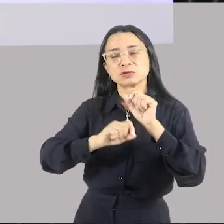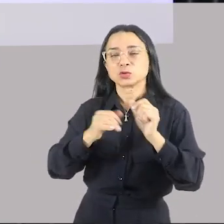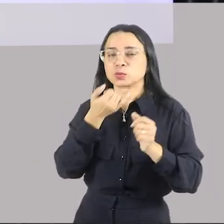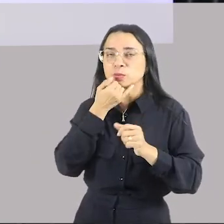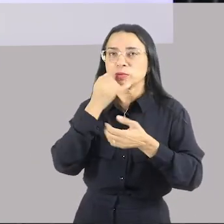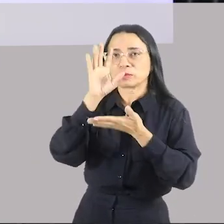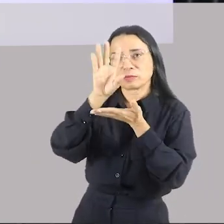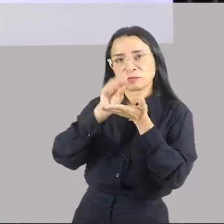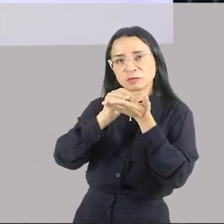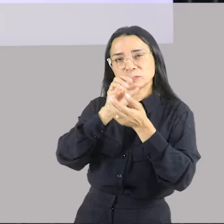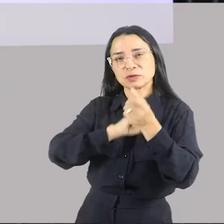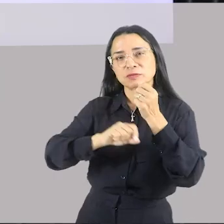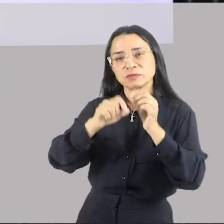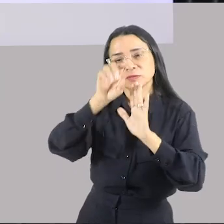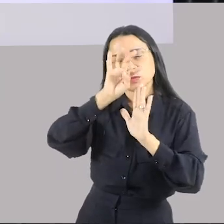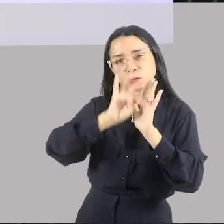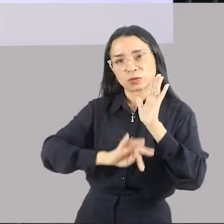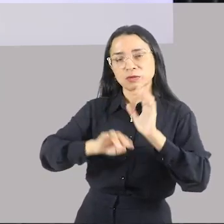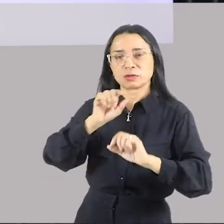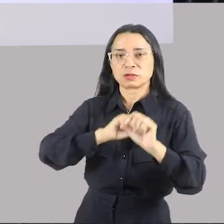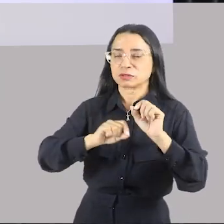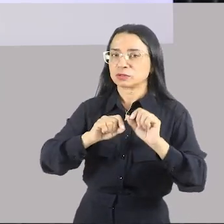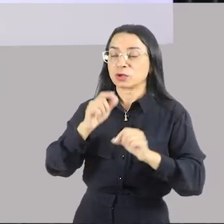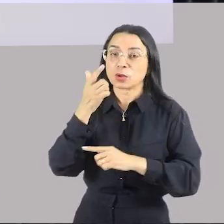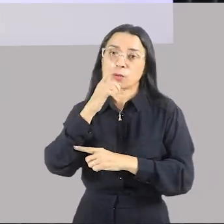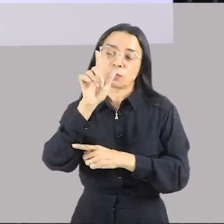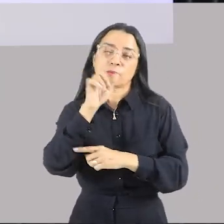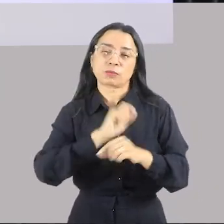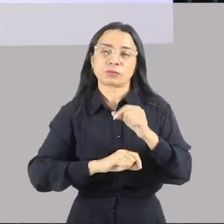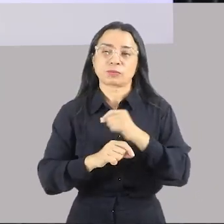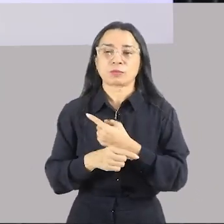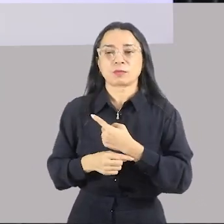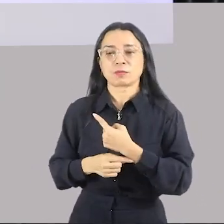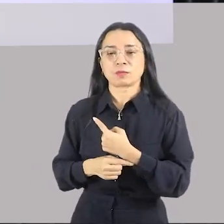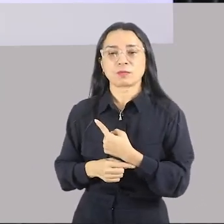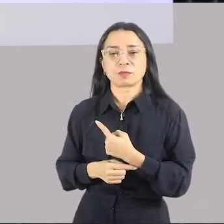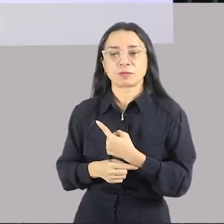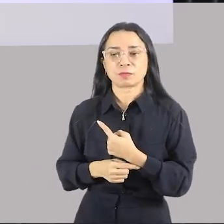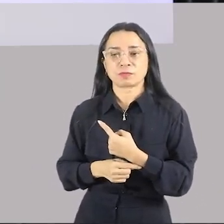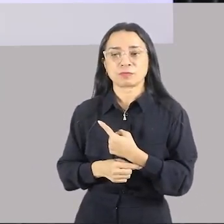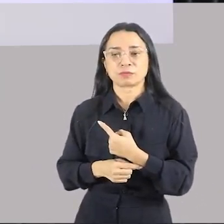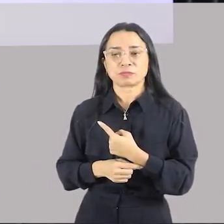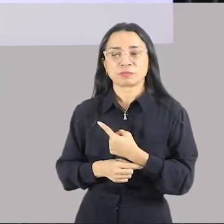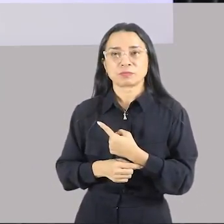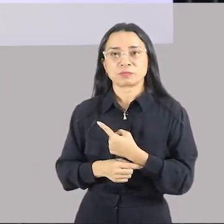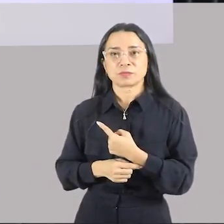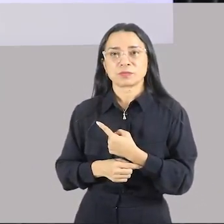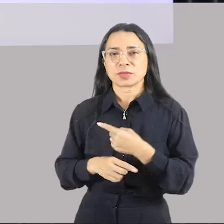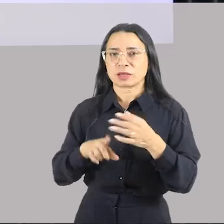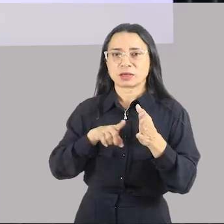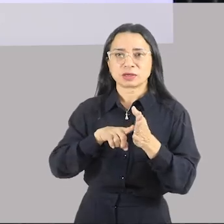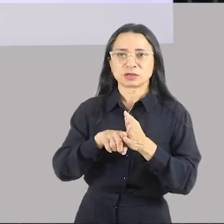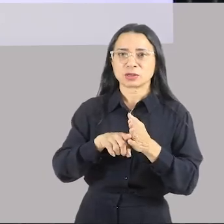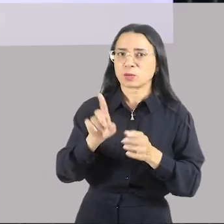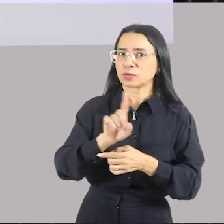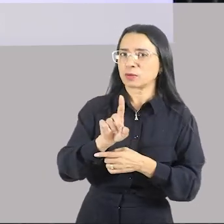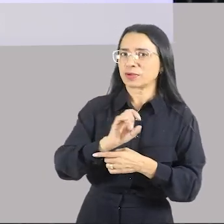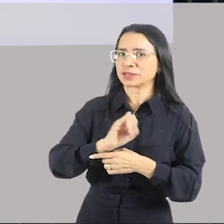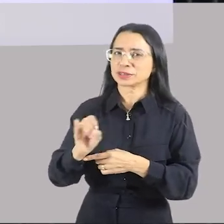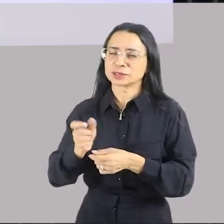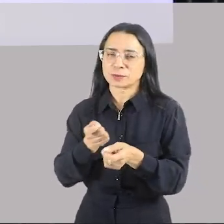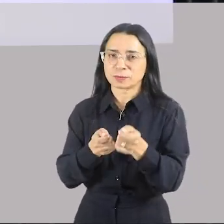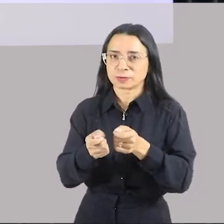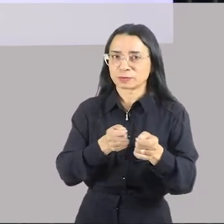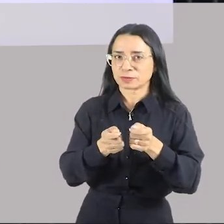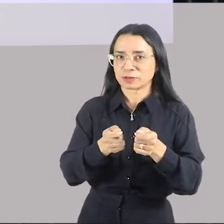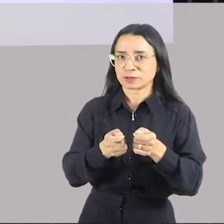ele acha que a manipulação existe sempre, tá? Por conseguinte, a questão não é se os meios são manipulados, porque na